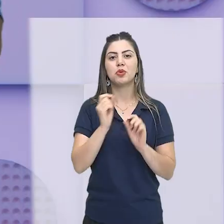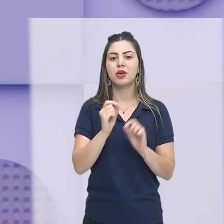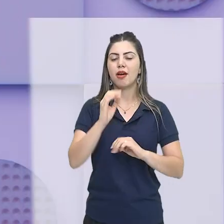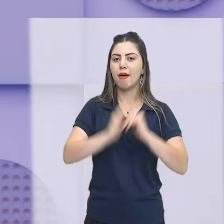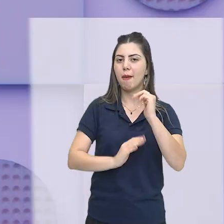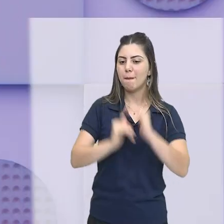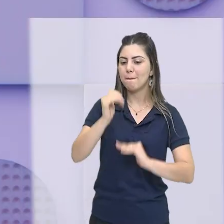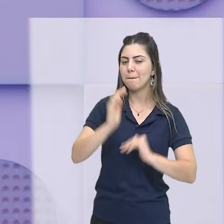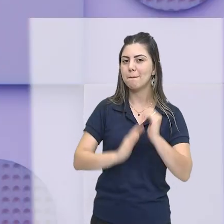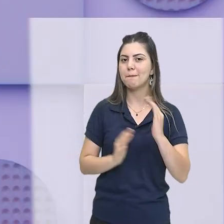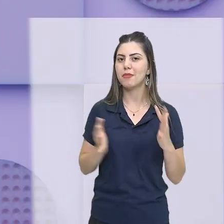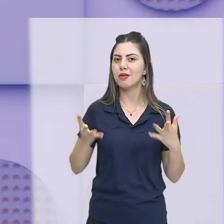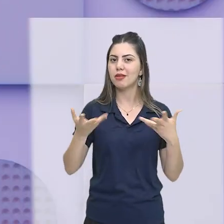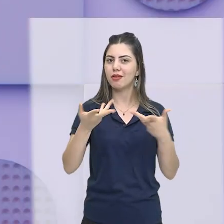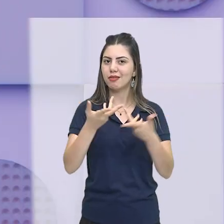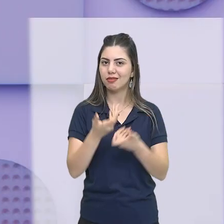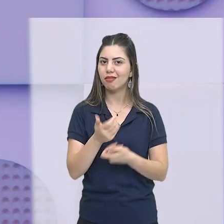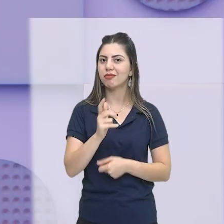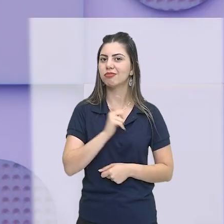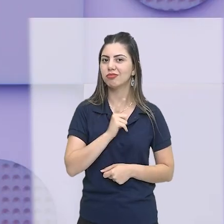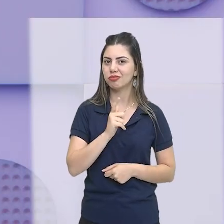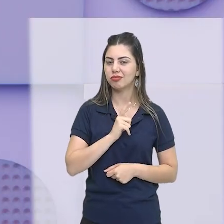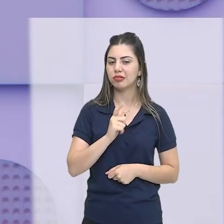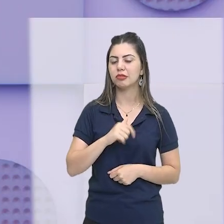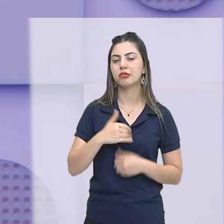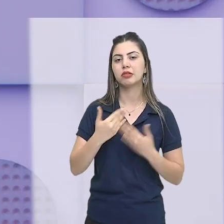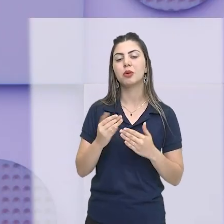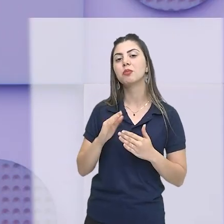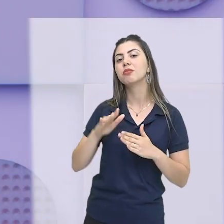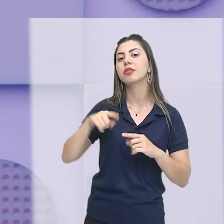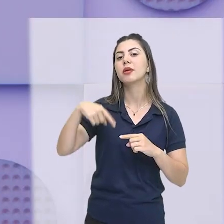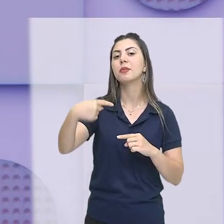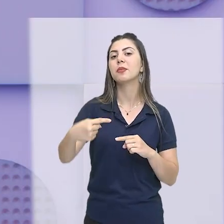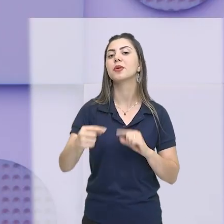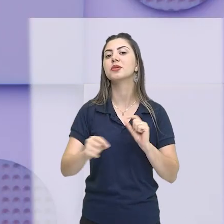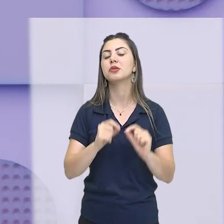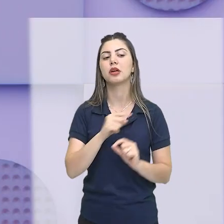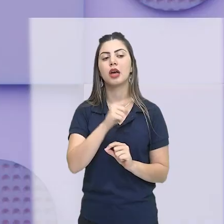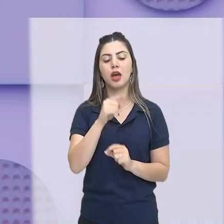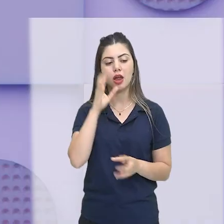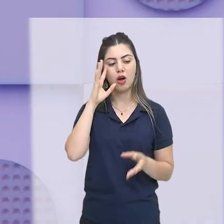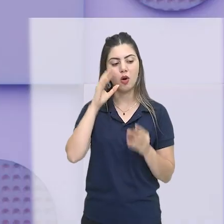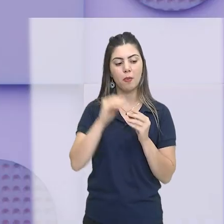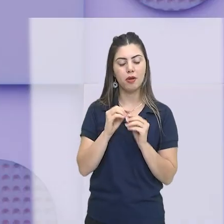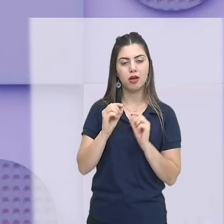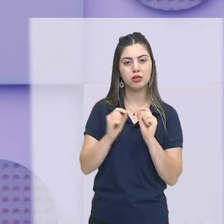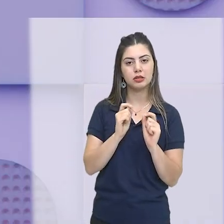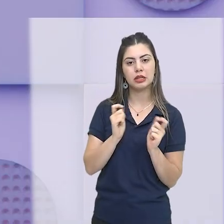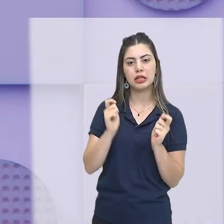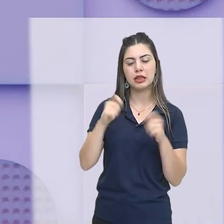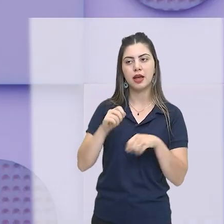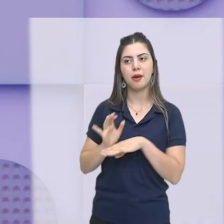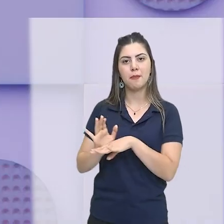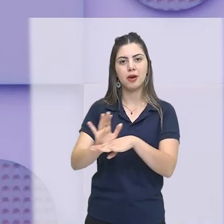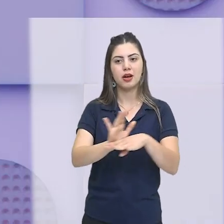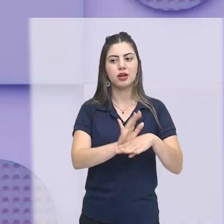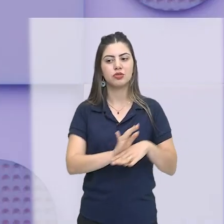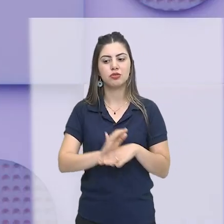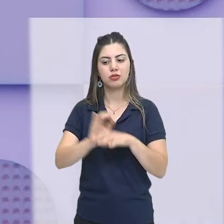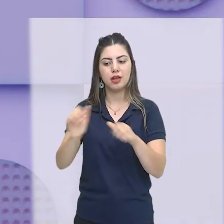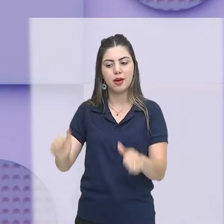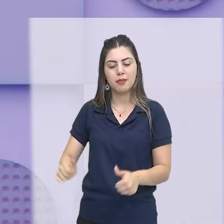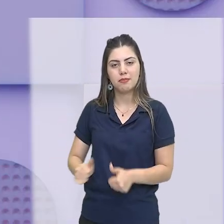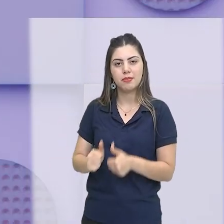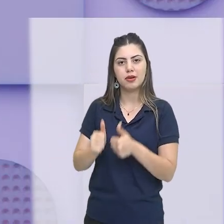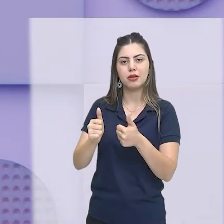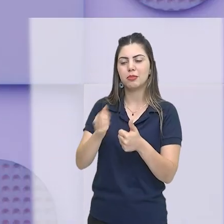dedo dele, que é um dedo verde. E aí, a partir disso, ele entende que o dedo verde faz pequenos milagres